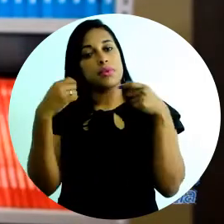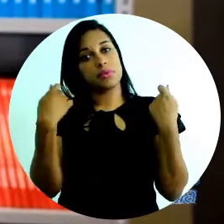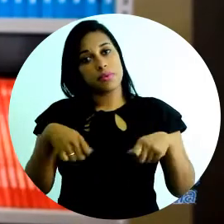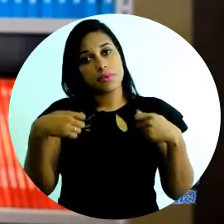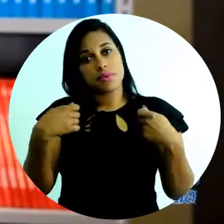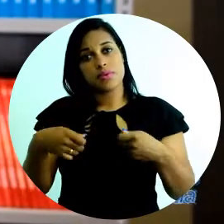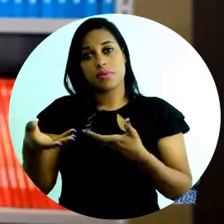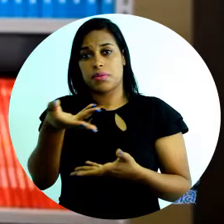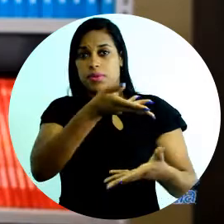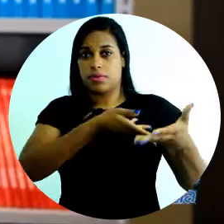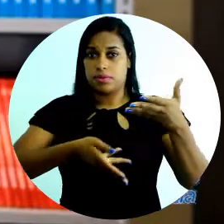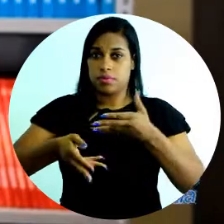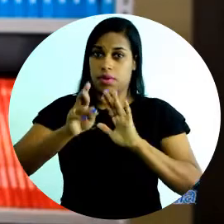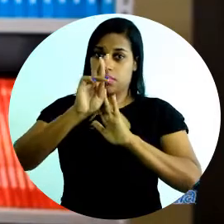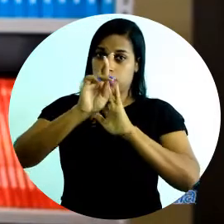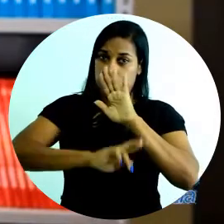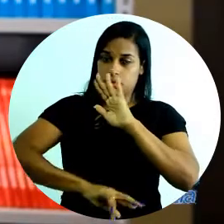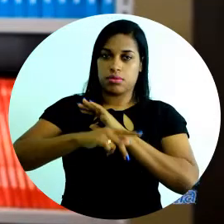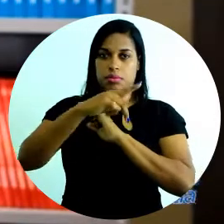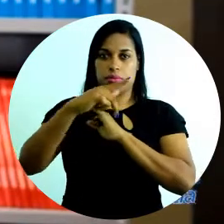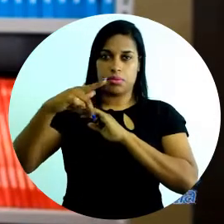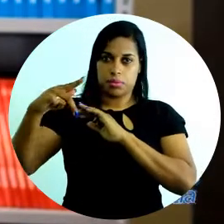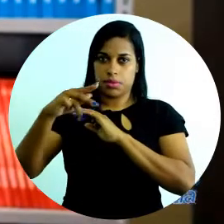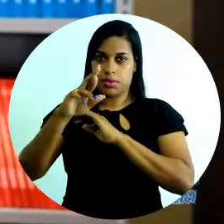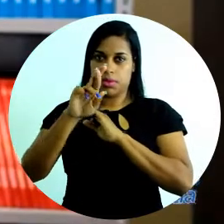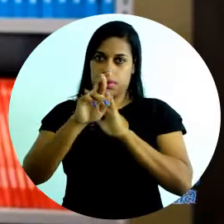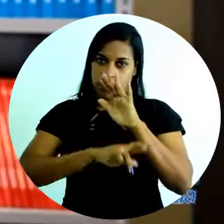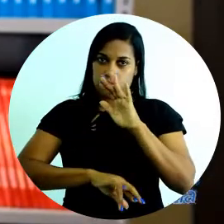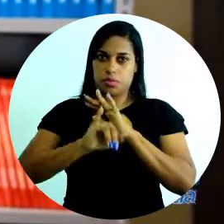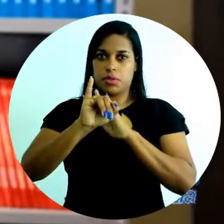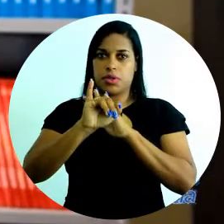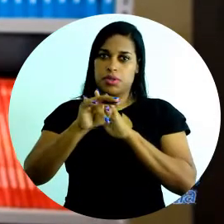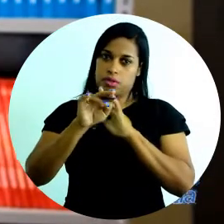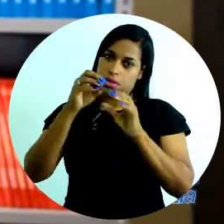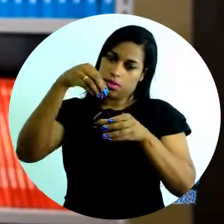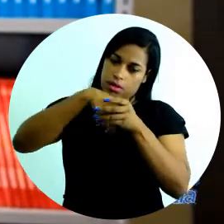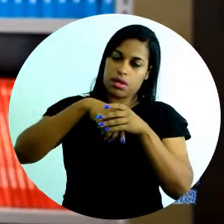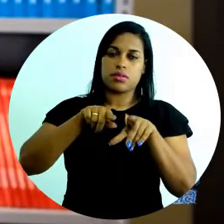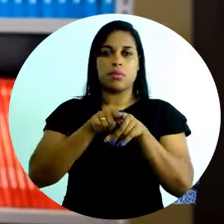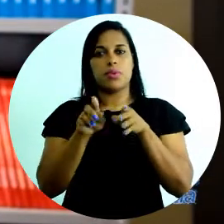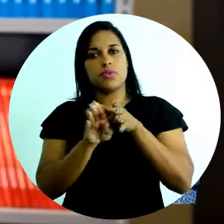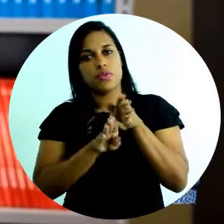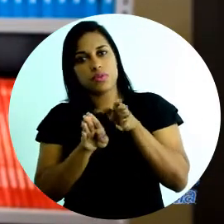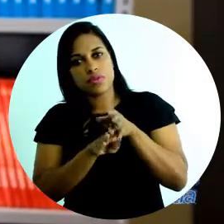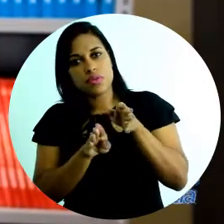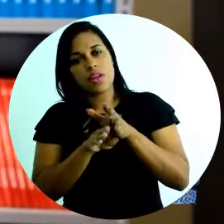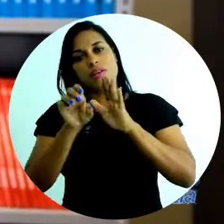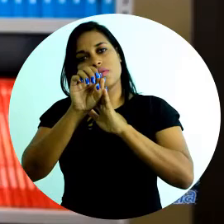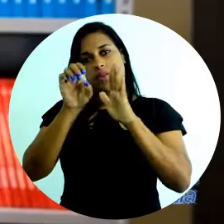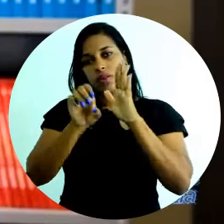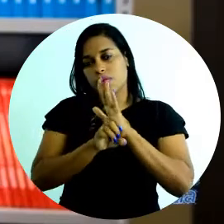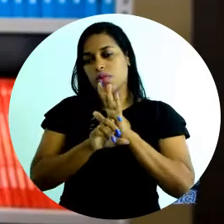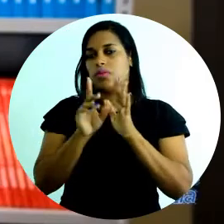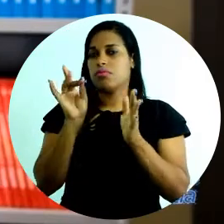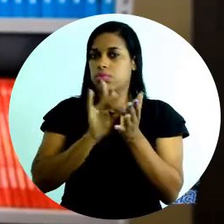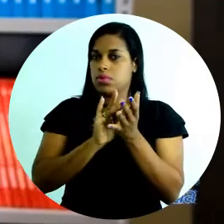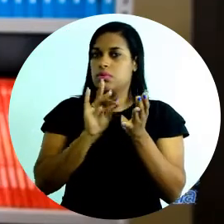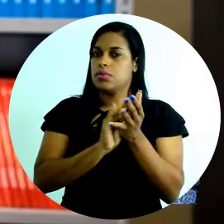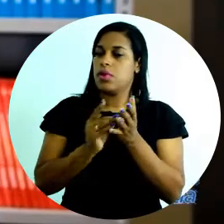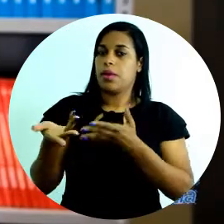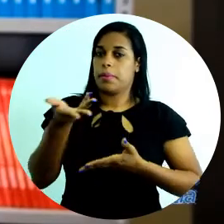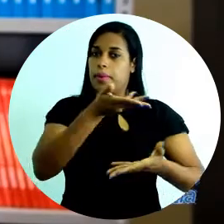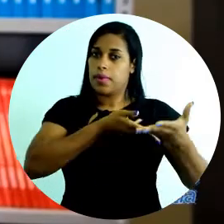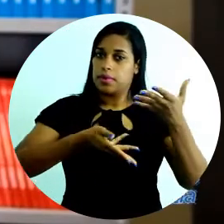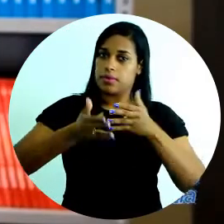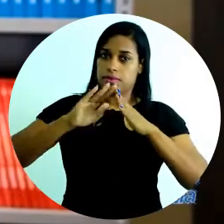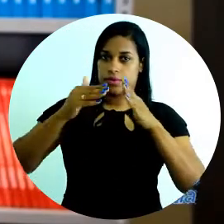eles precisam participar da construção dos regimentos internos, dos estatutos dos conselhos, de fato que eles possam de fato